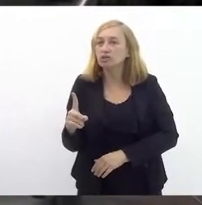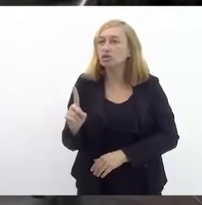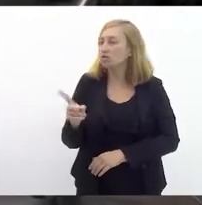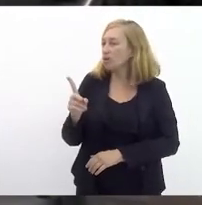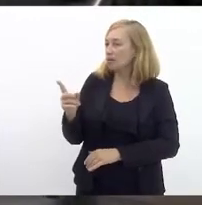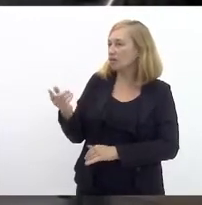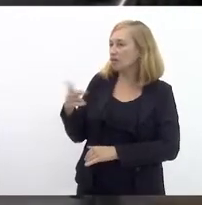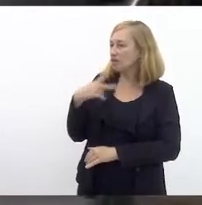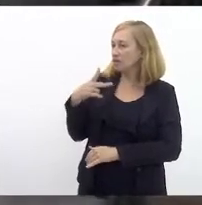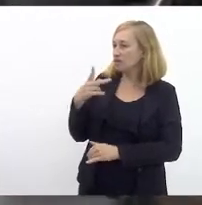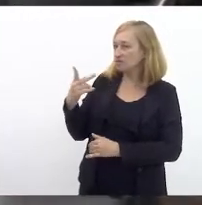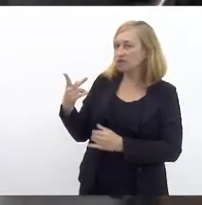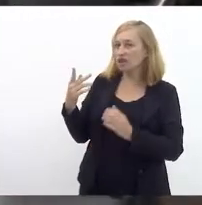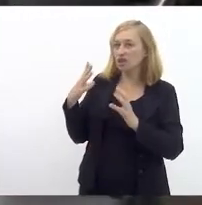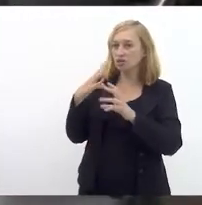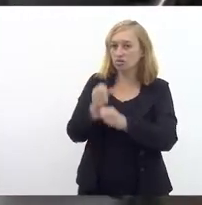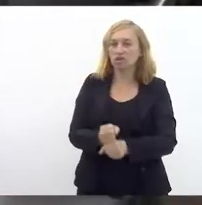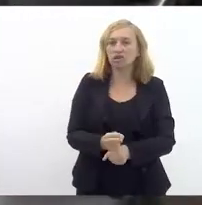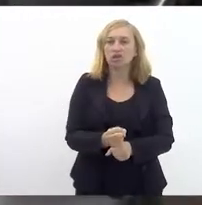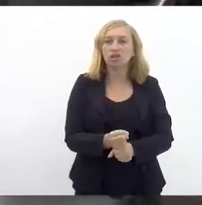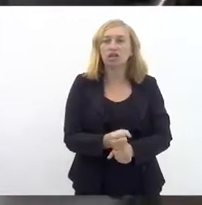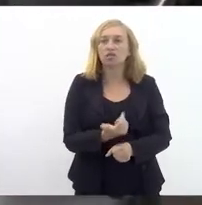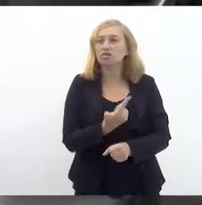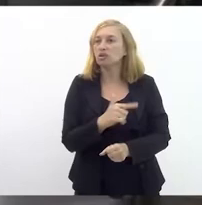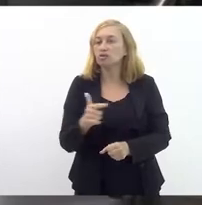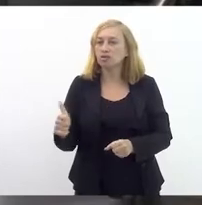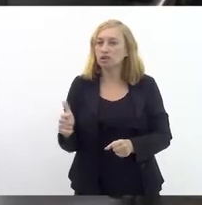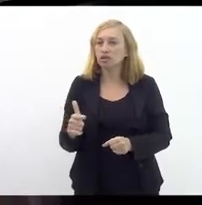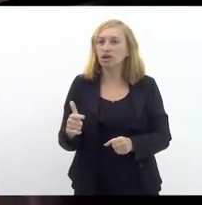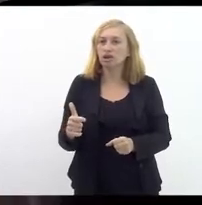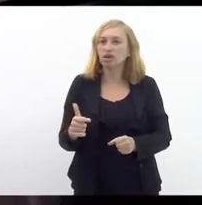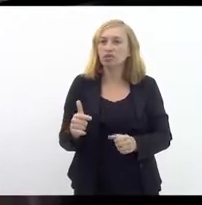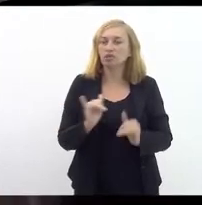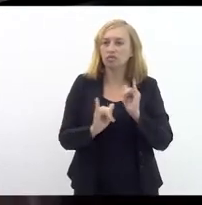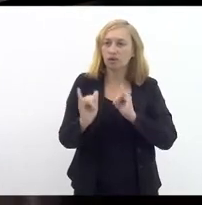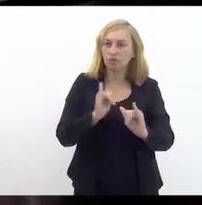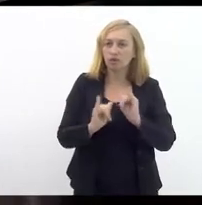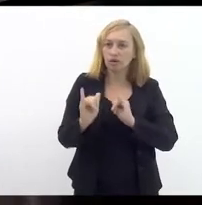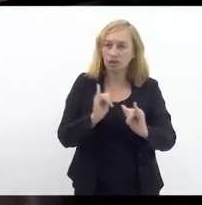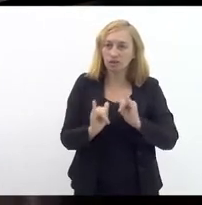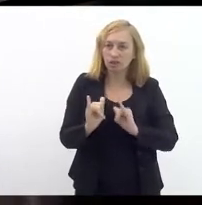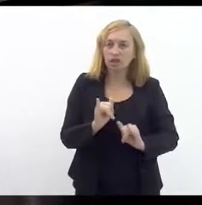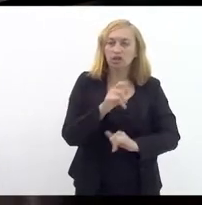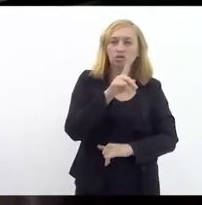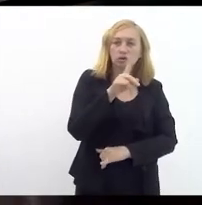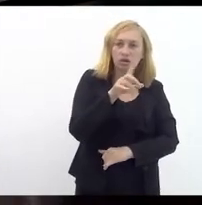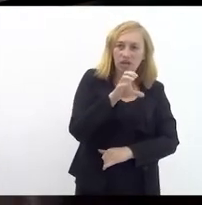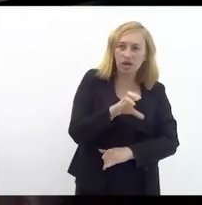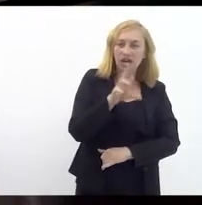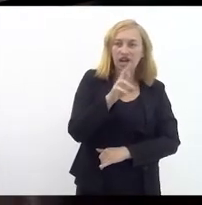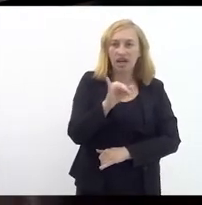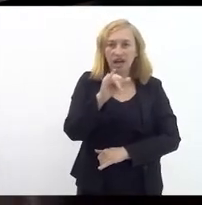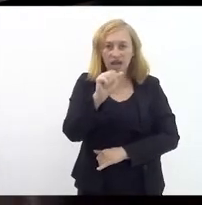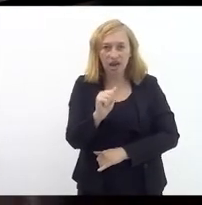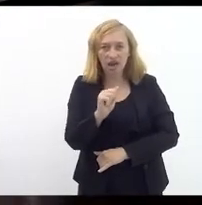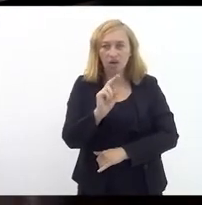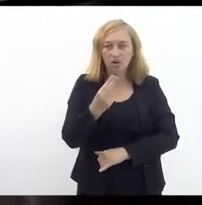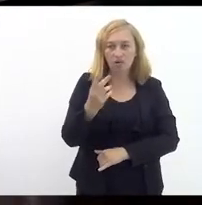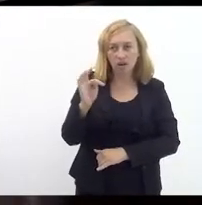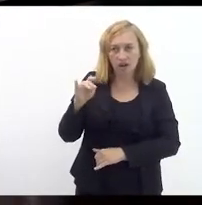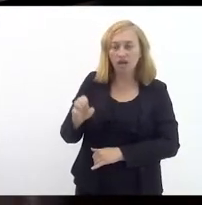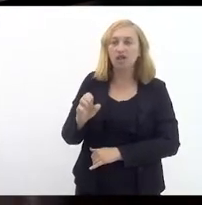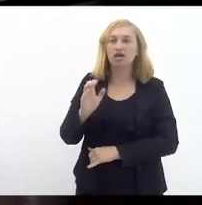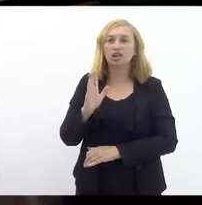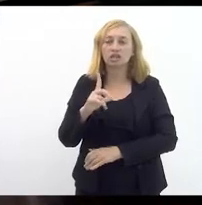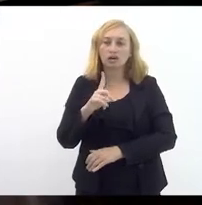vocês definirem. Hoje não temos um parecer dos órgãos técnicos que dizem, do CREA ou da FAO, que dizem quantas tem. Então, o número